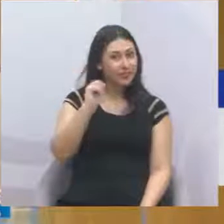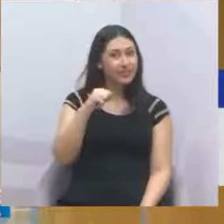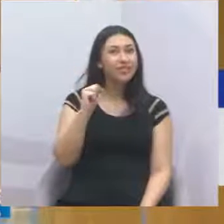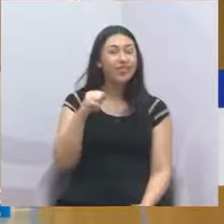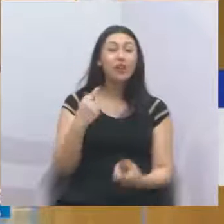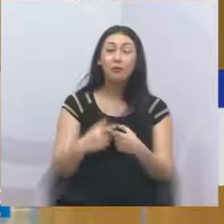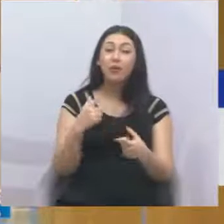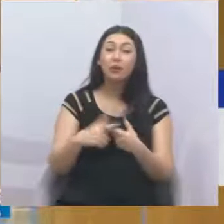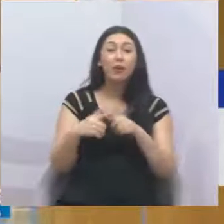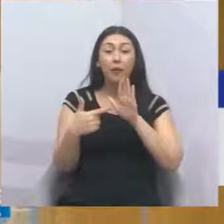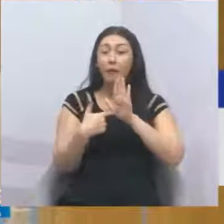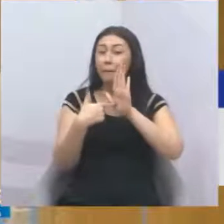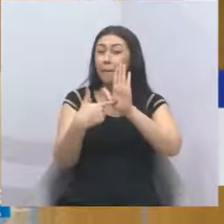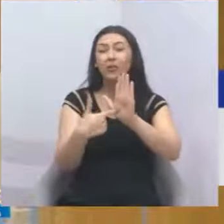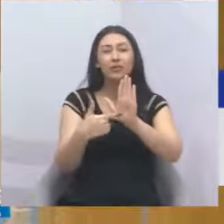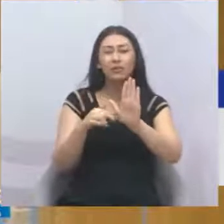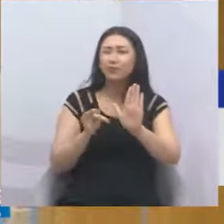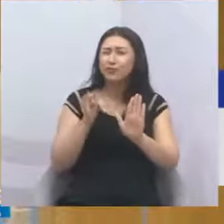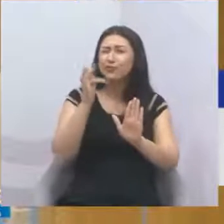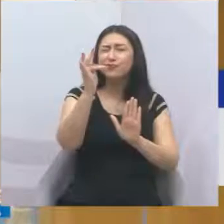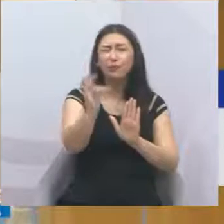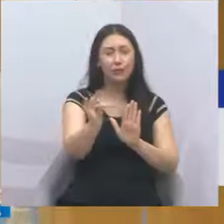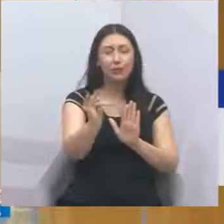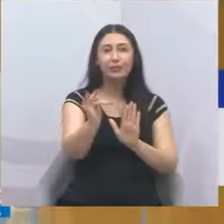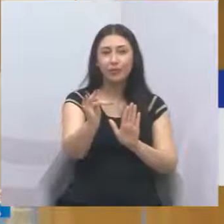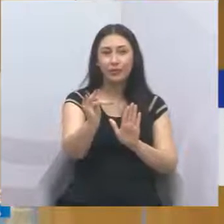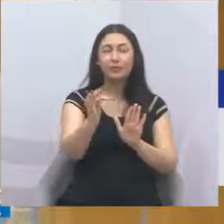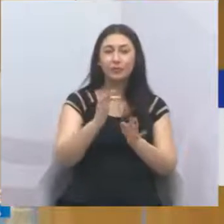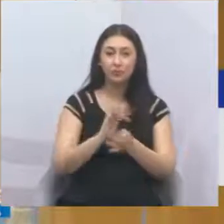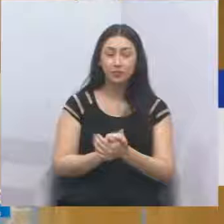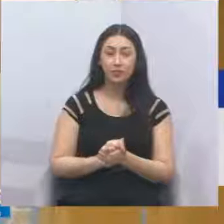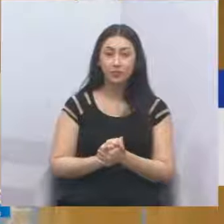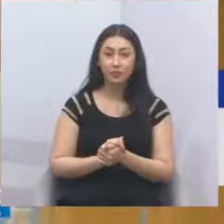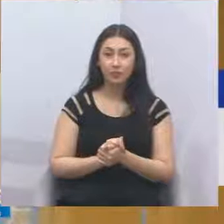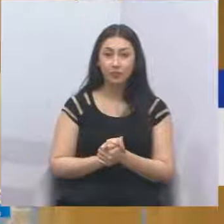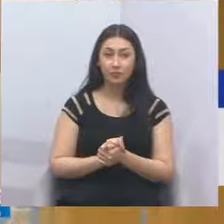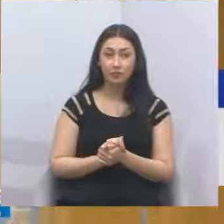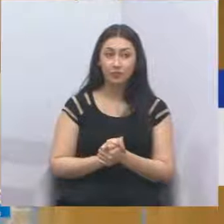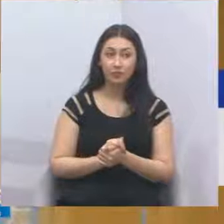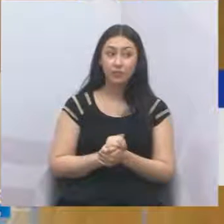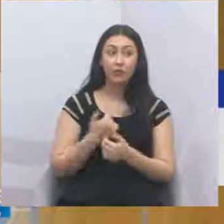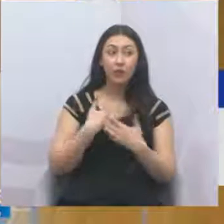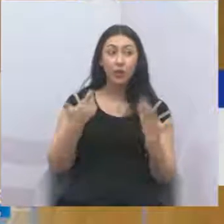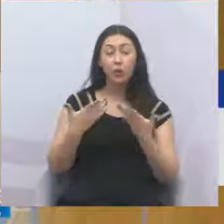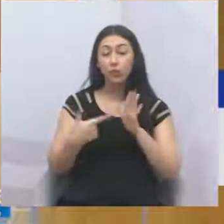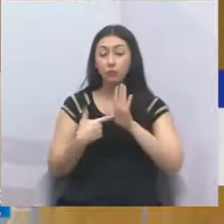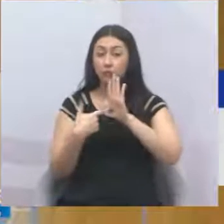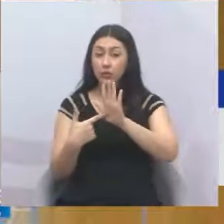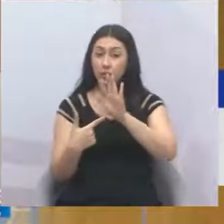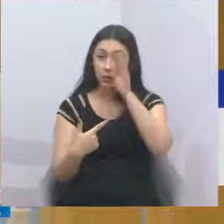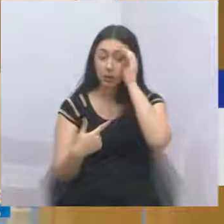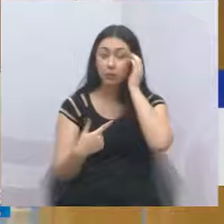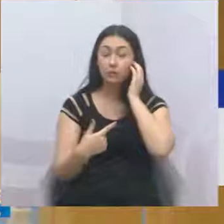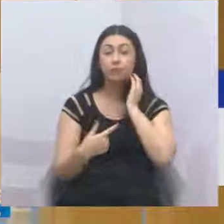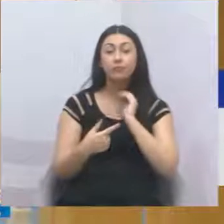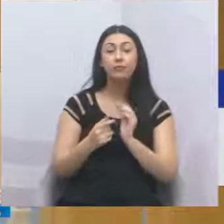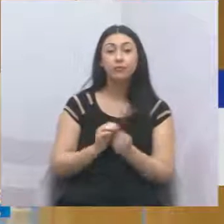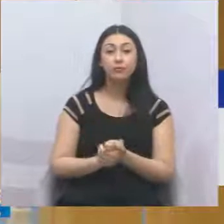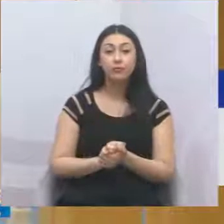tem um reflexo muito grande. Ele tem um reflexo muito grande. E que eu estou colocando aqui nesse momento.